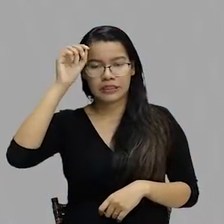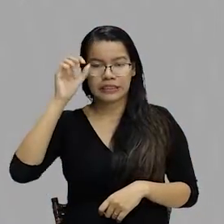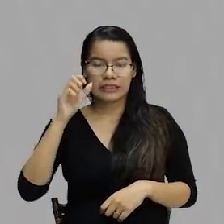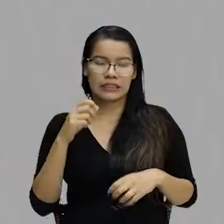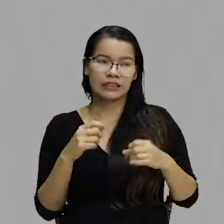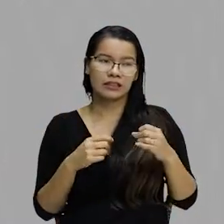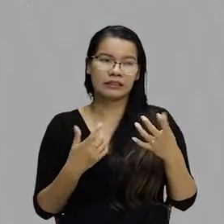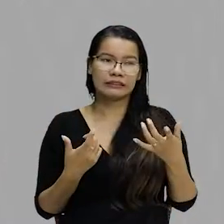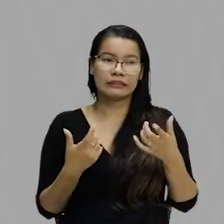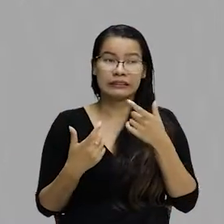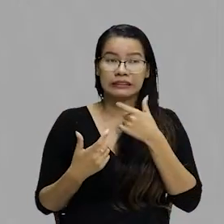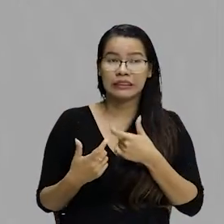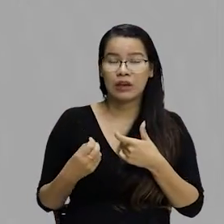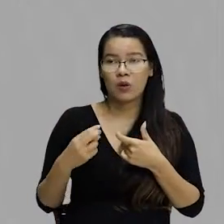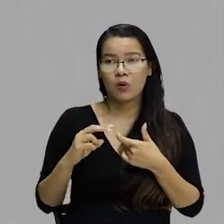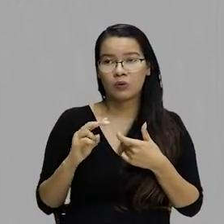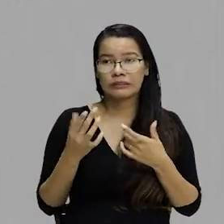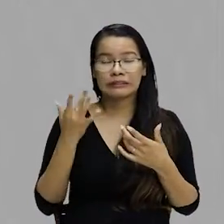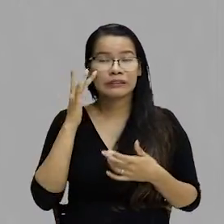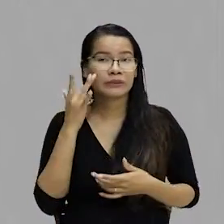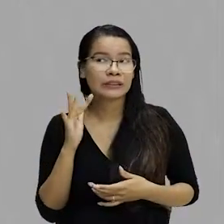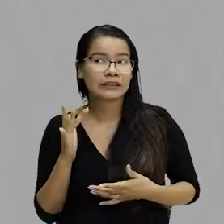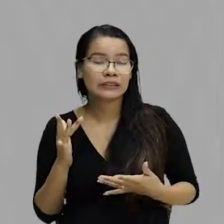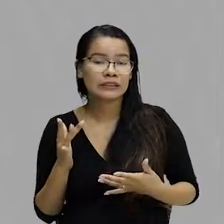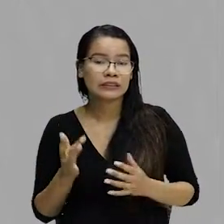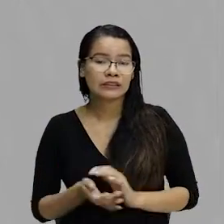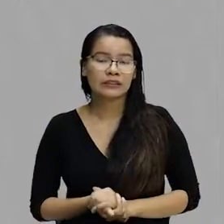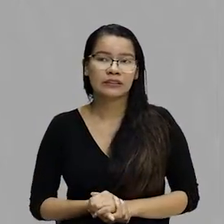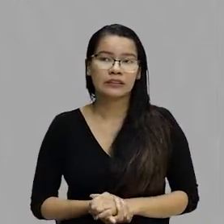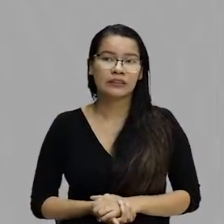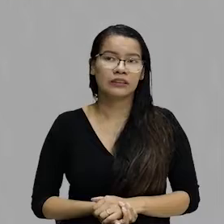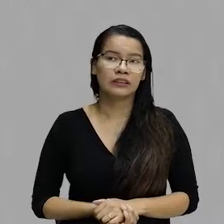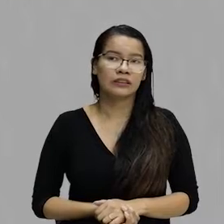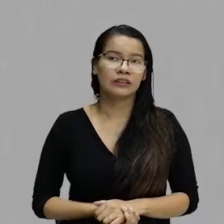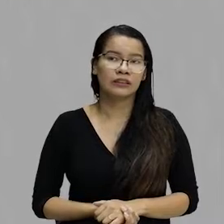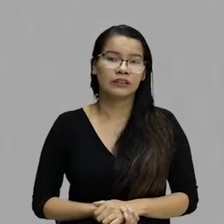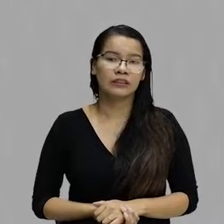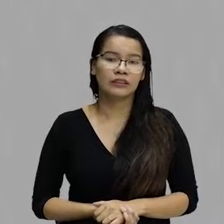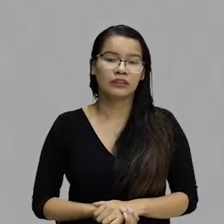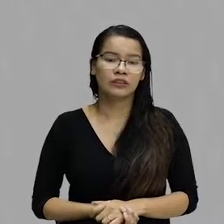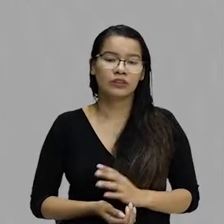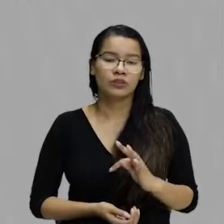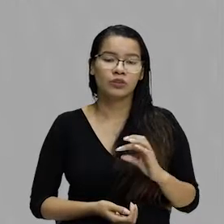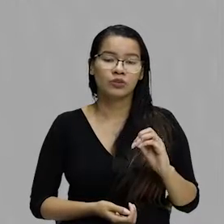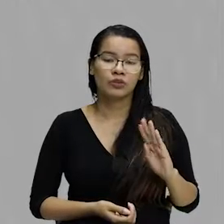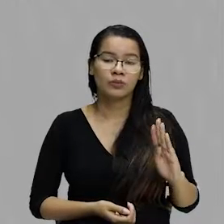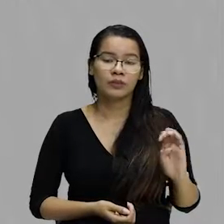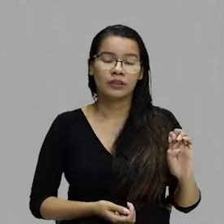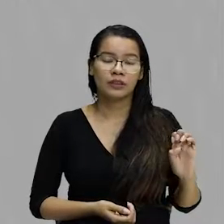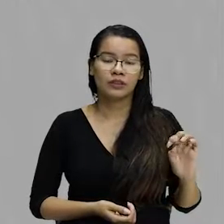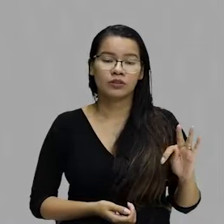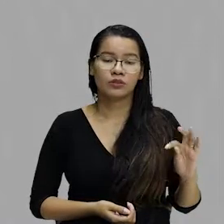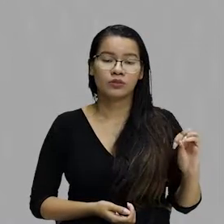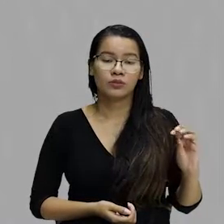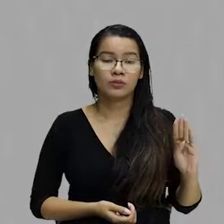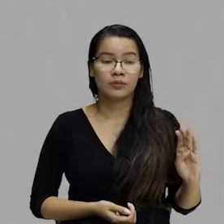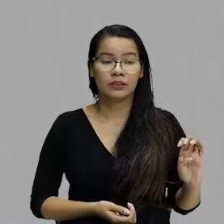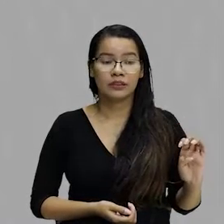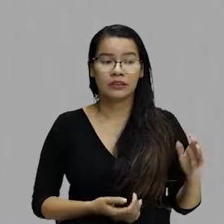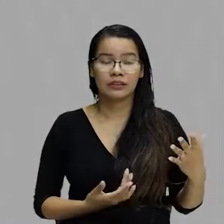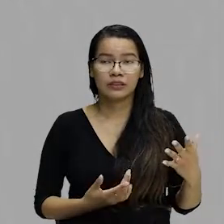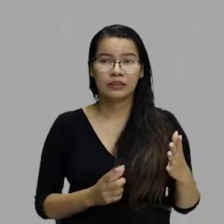entrar aqui no mérito dos meus colegas de língua, né, a estrangeira, aí Michele, to be or not to be, tem várias